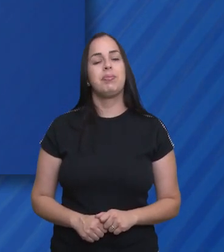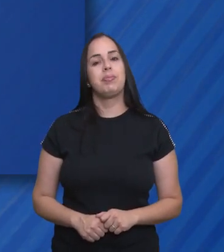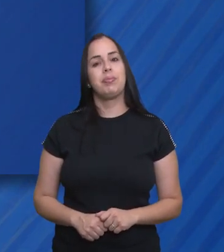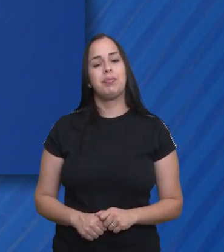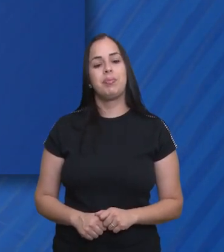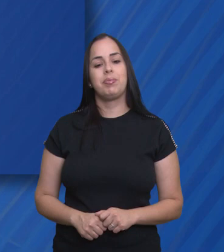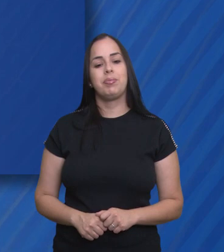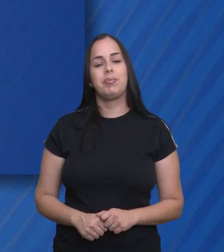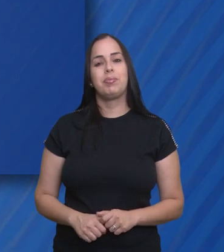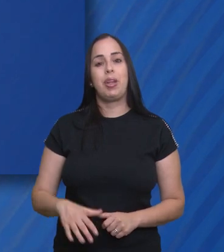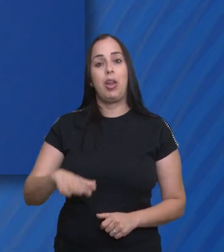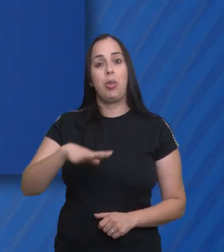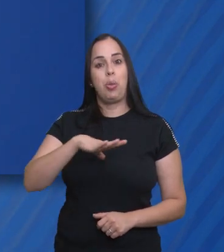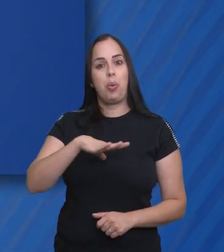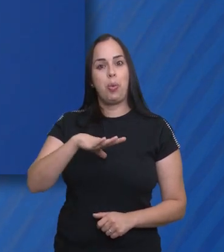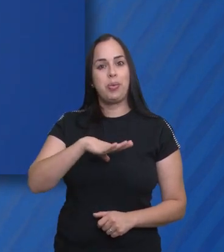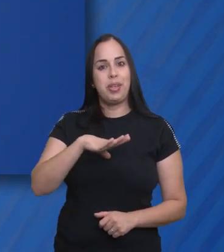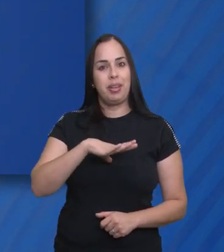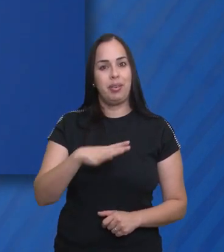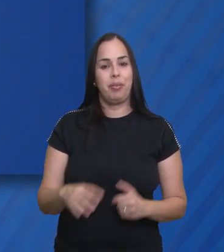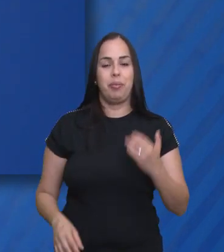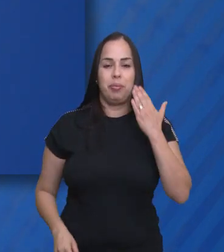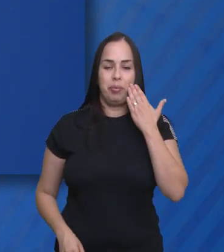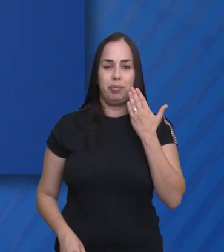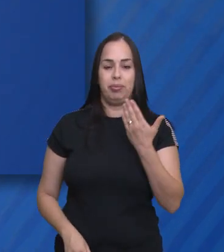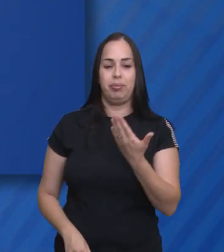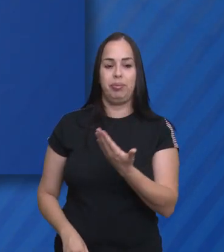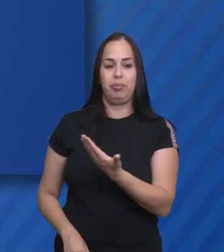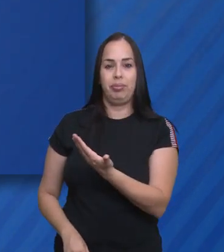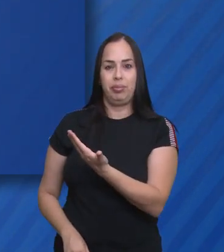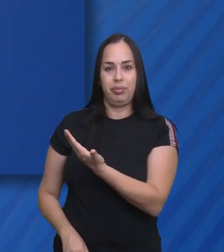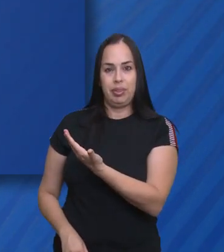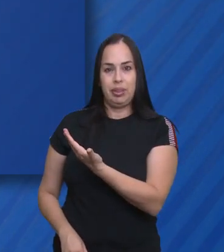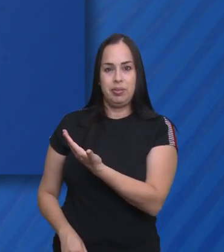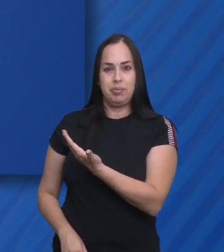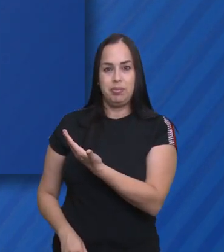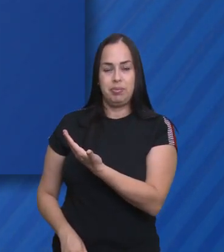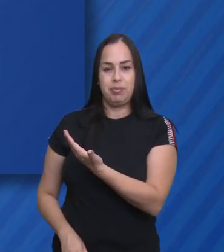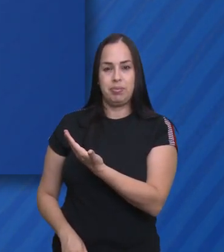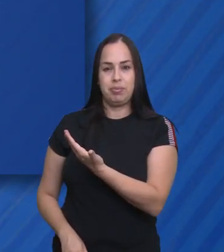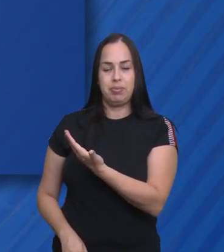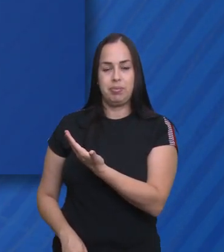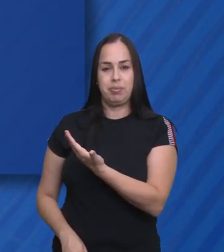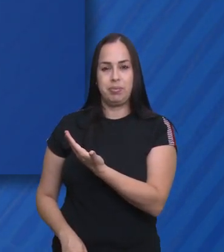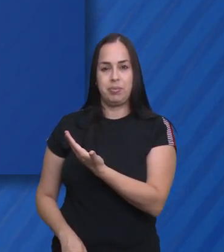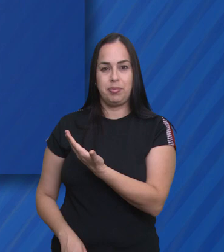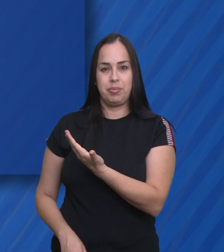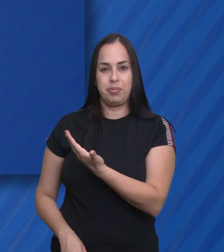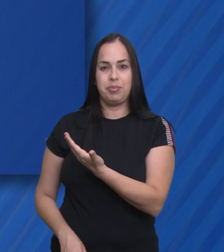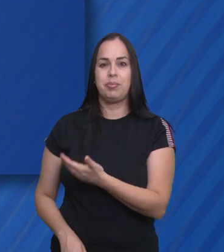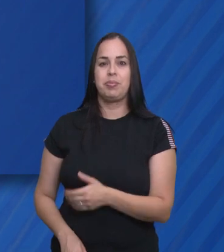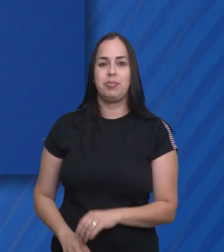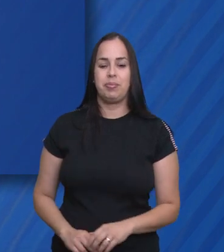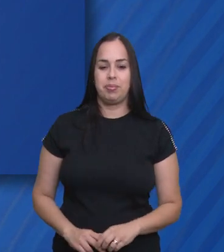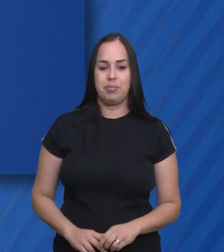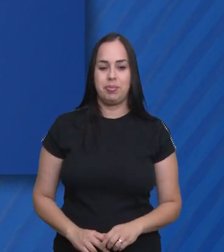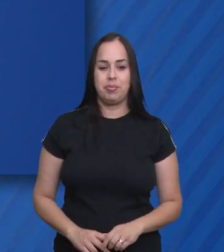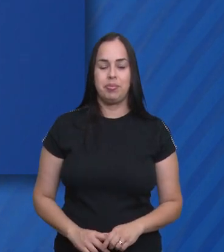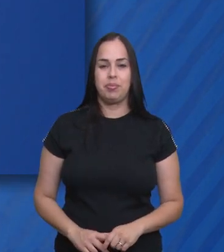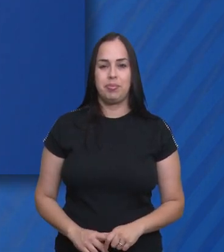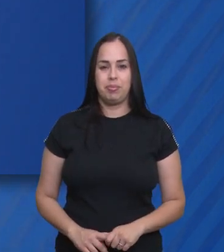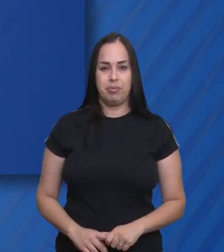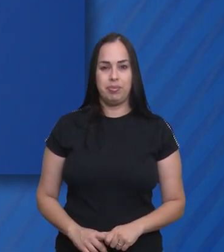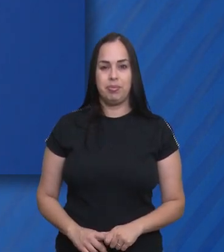3934-7005. A Unidade Centro fica na Rua Major Francisco de Paula Elias, número 255, na Vila Diana.